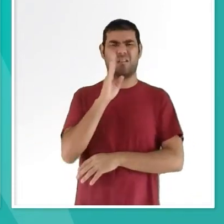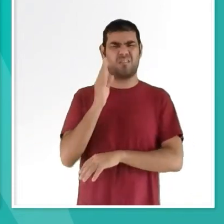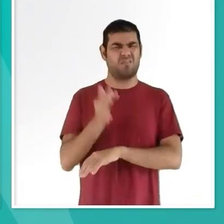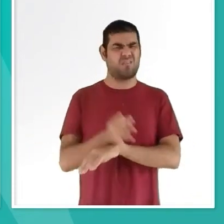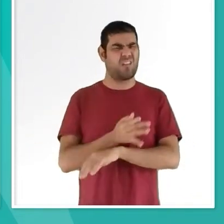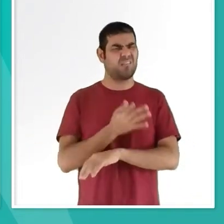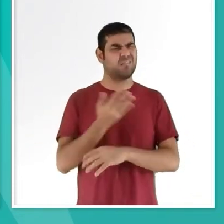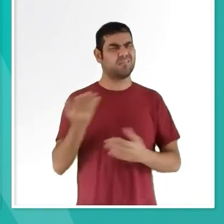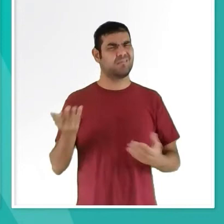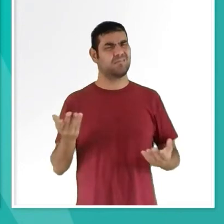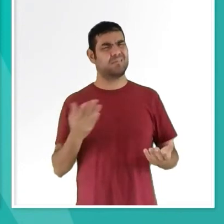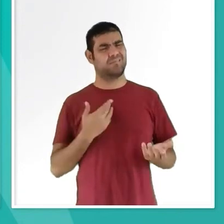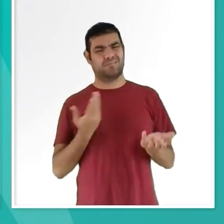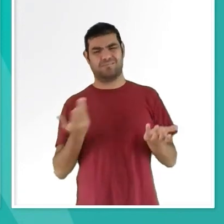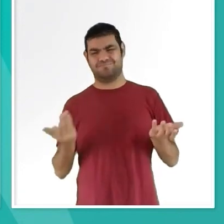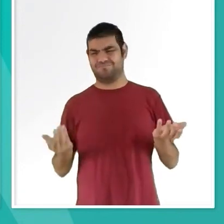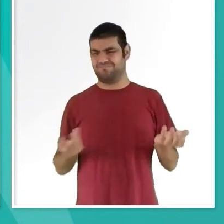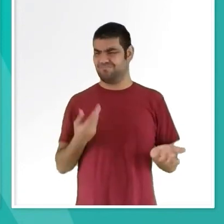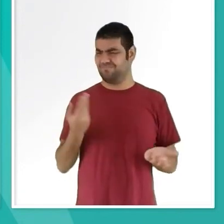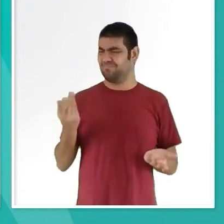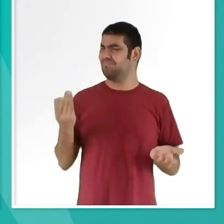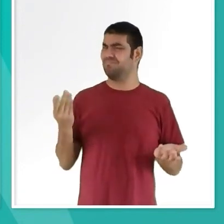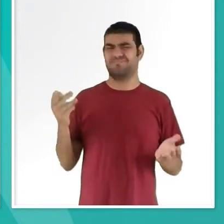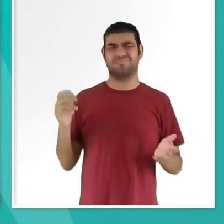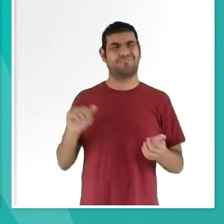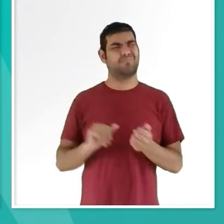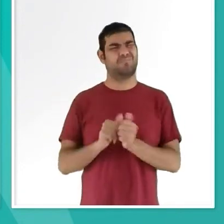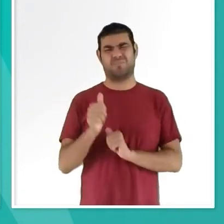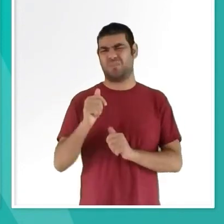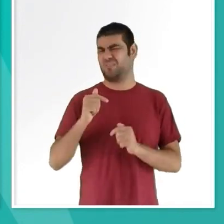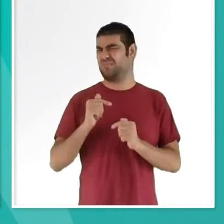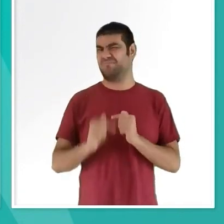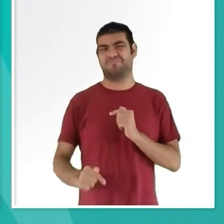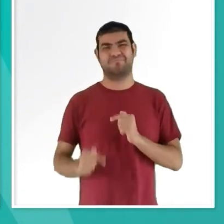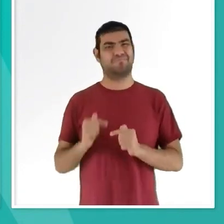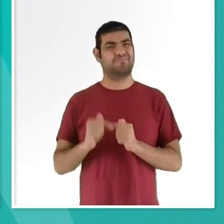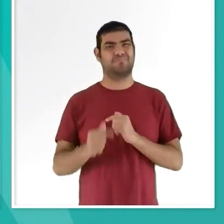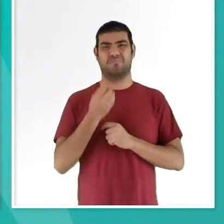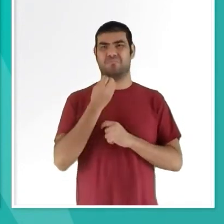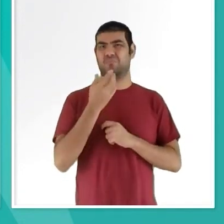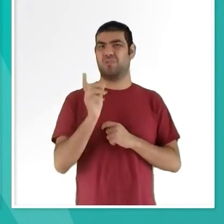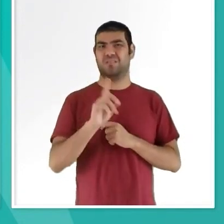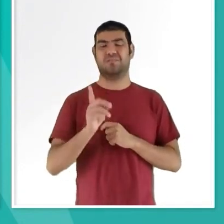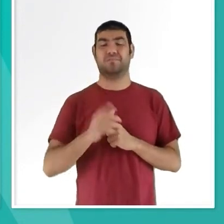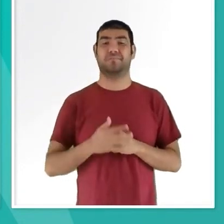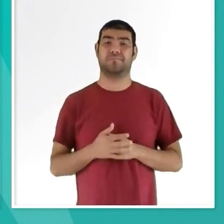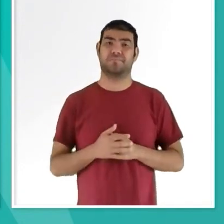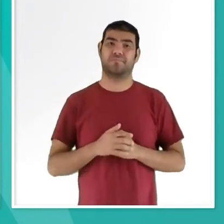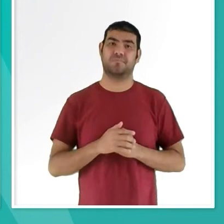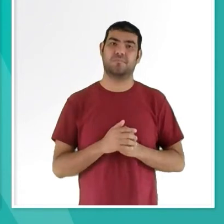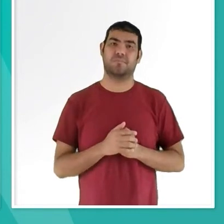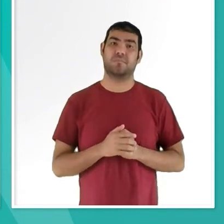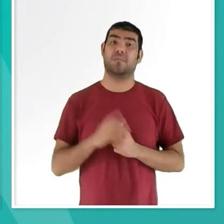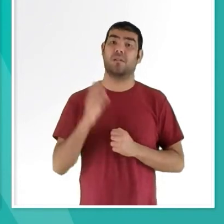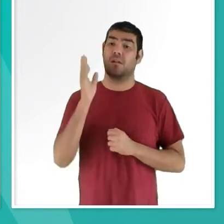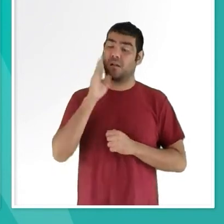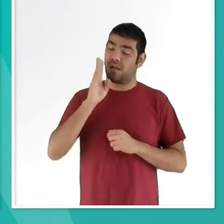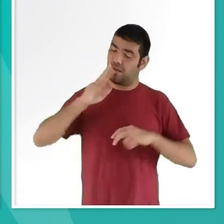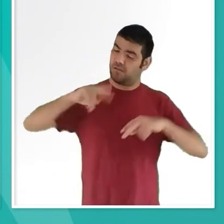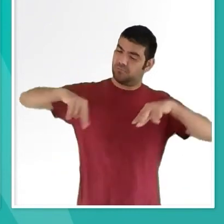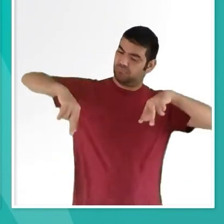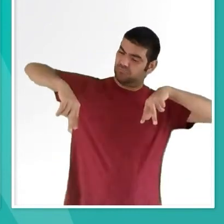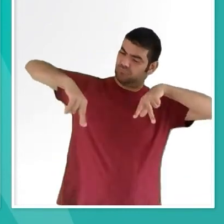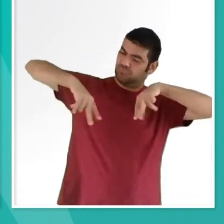totalmente antidesportivo. Né? Eu não vejo isso como algo legal. Legal mesmo é quando o jogador ele sabe fazer o